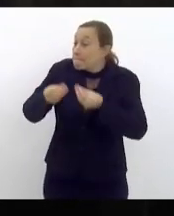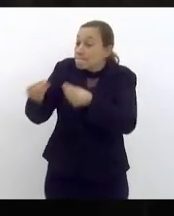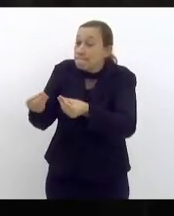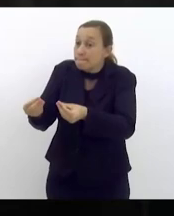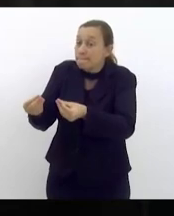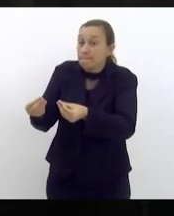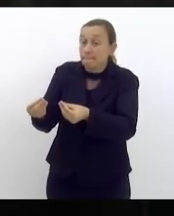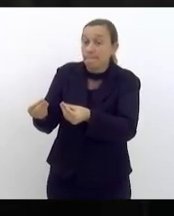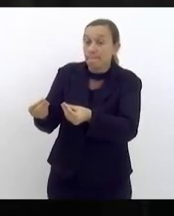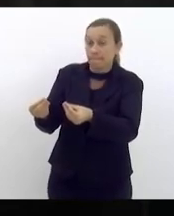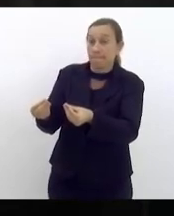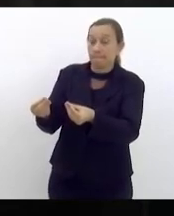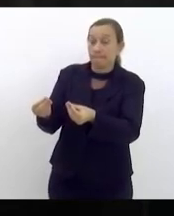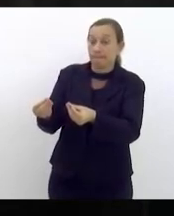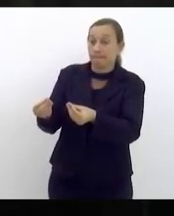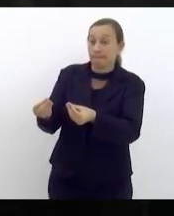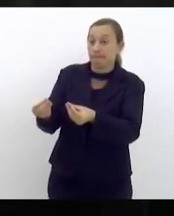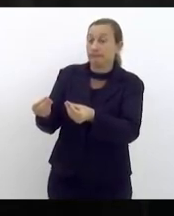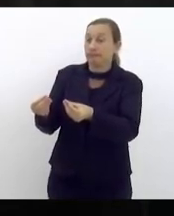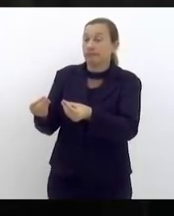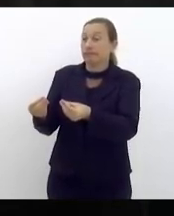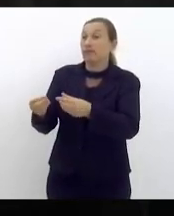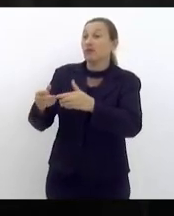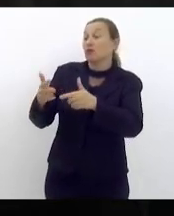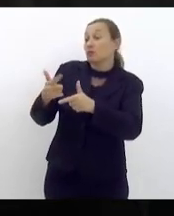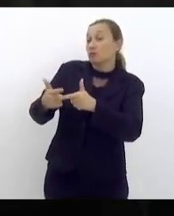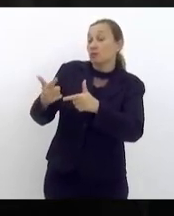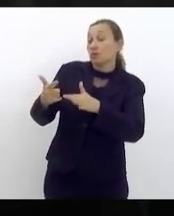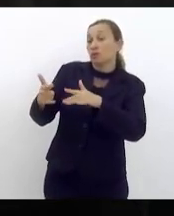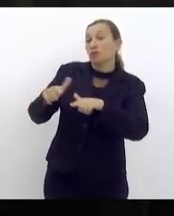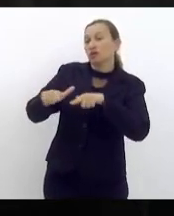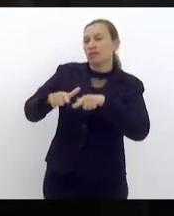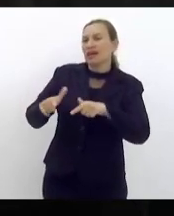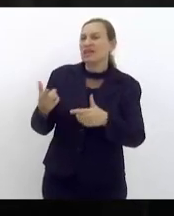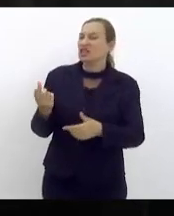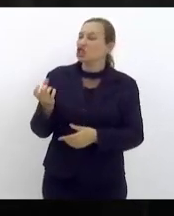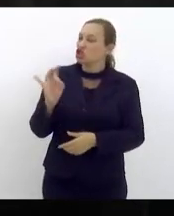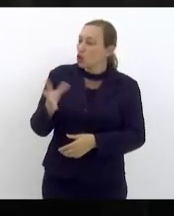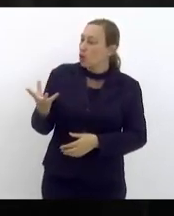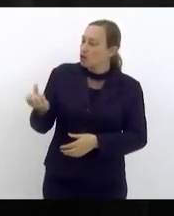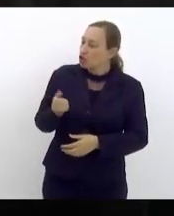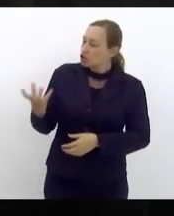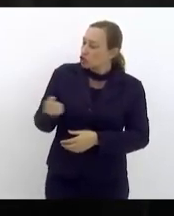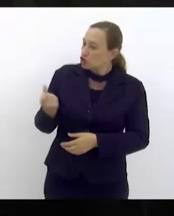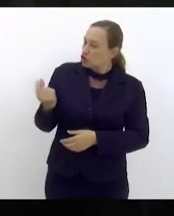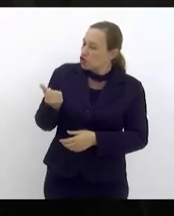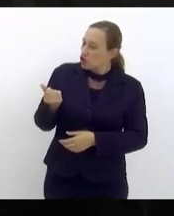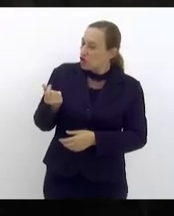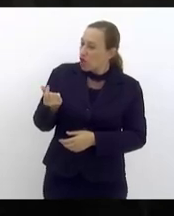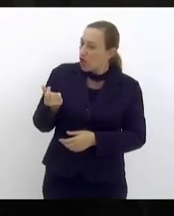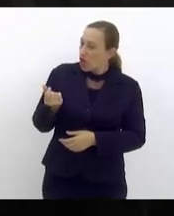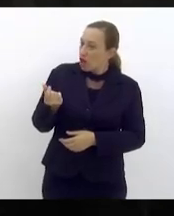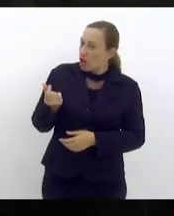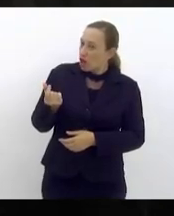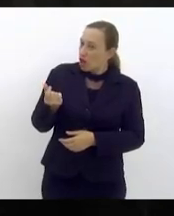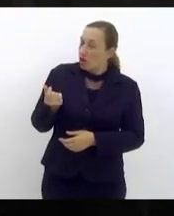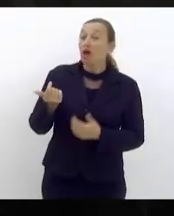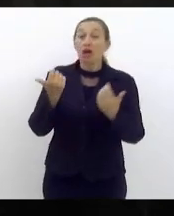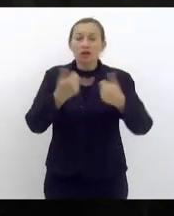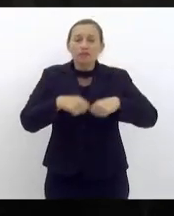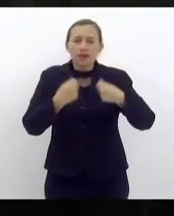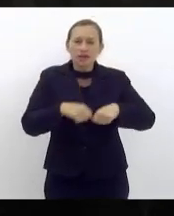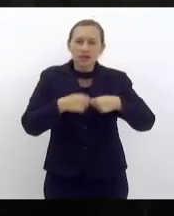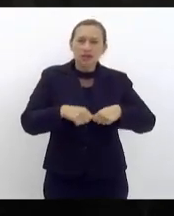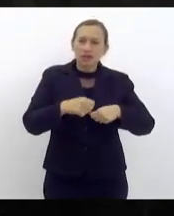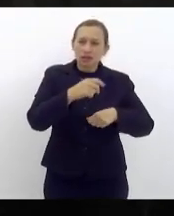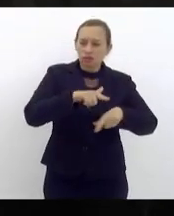se tá preocupado Só em ganhar dinheiro a custa do Trabalhador rodoviário a custa dos trabalhadores e passageiros que precisam de um